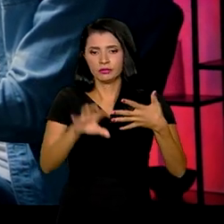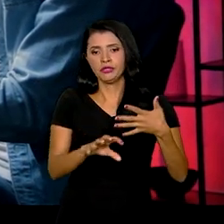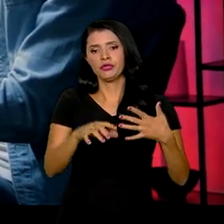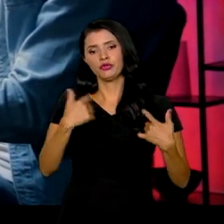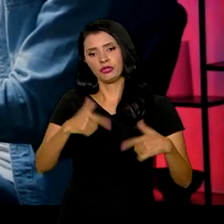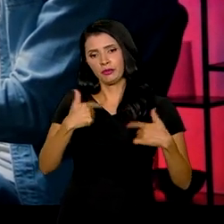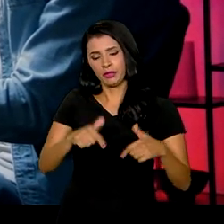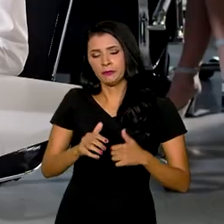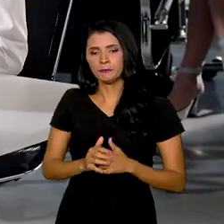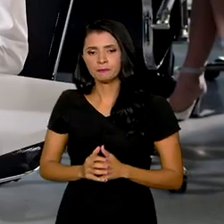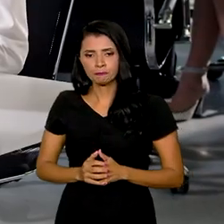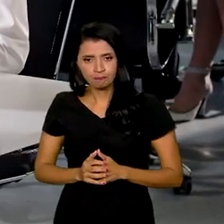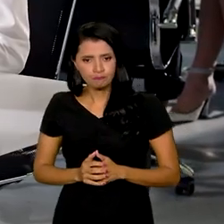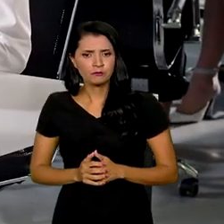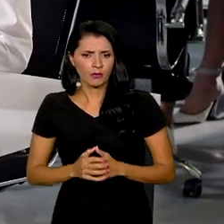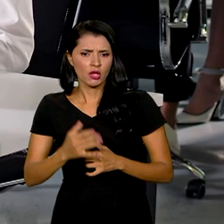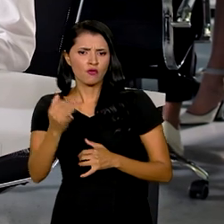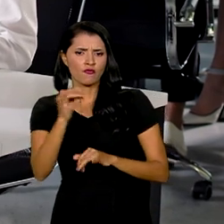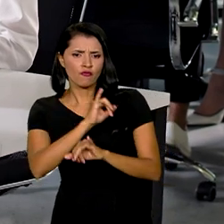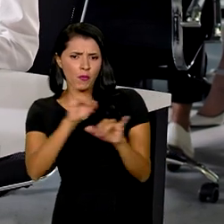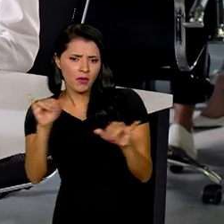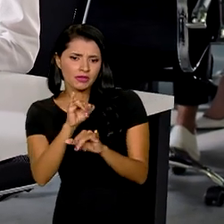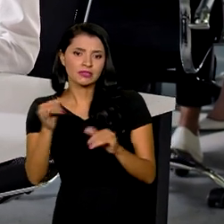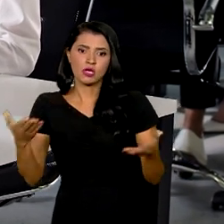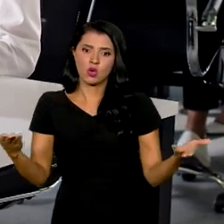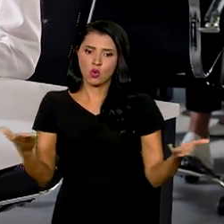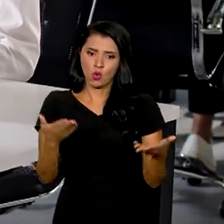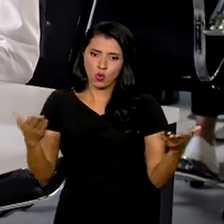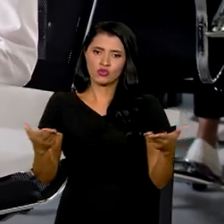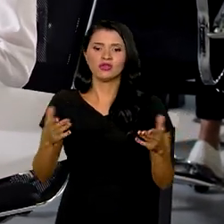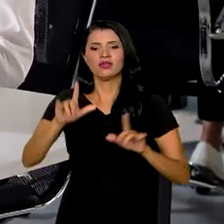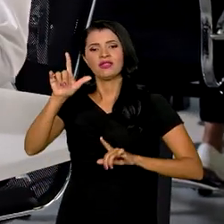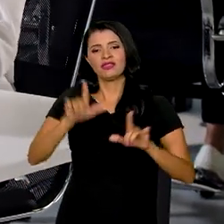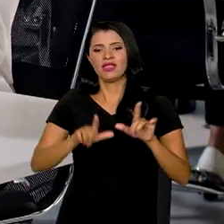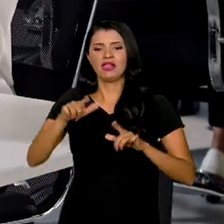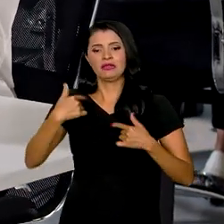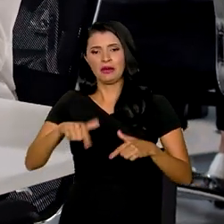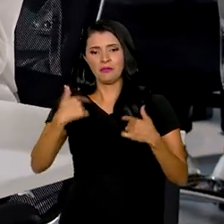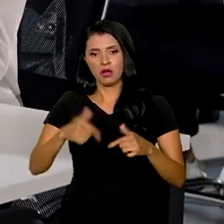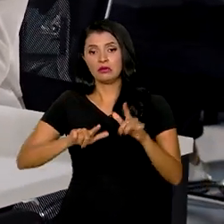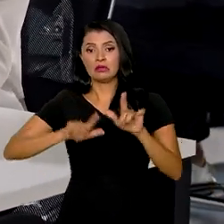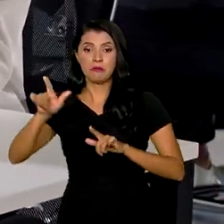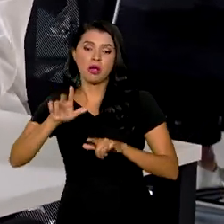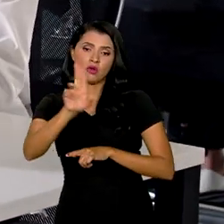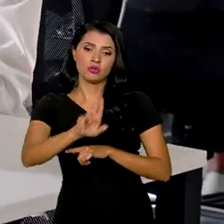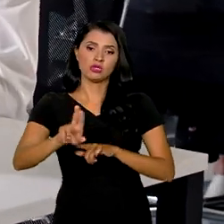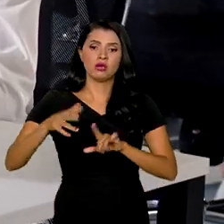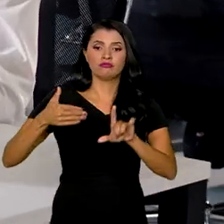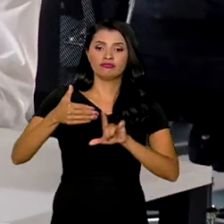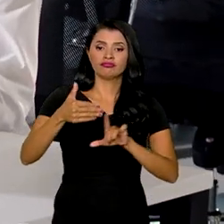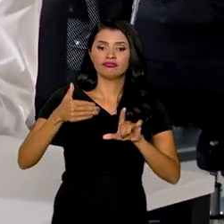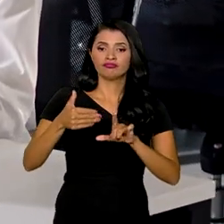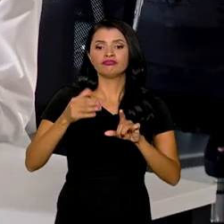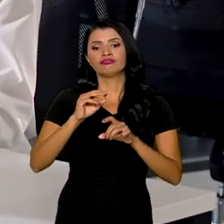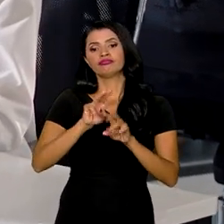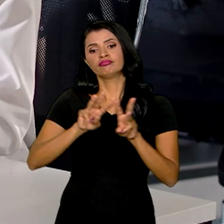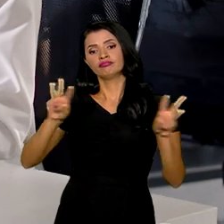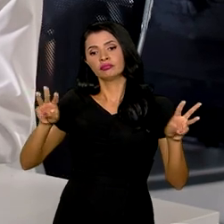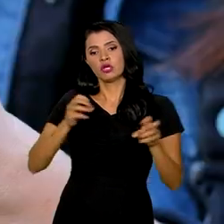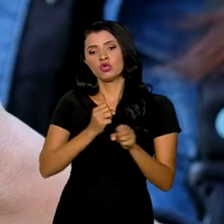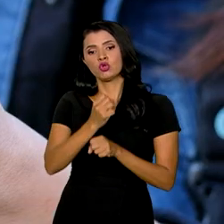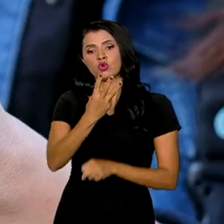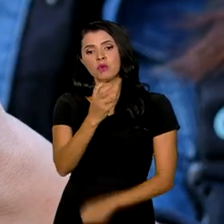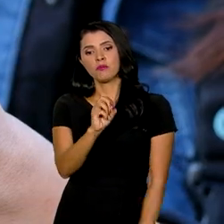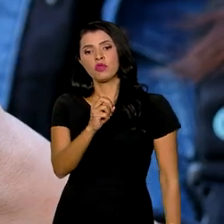ocupação. Os dados são do módulo inédito Teletrabalho e Trabalho por Meio de Plataformas Digitais